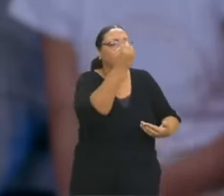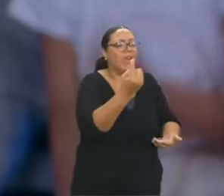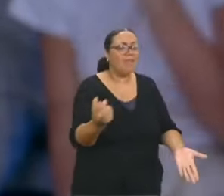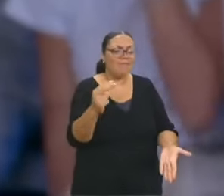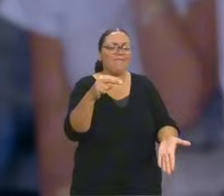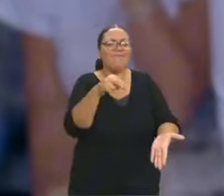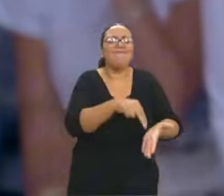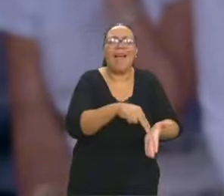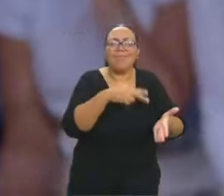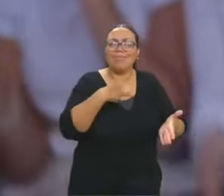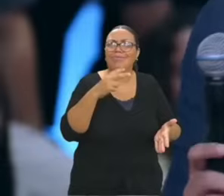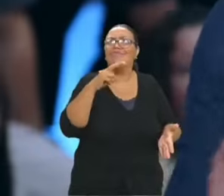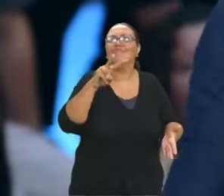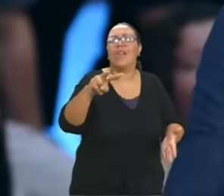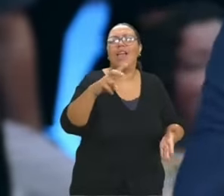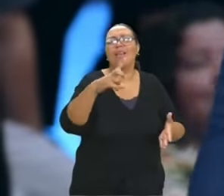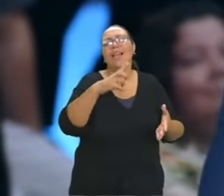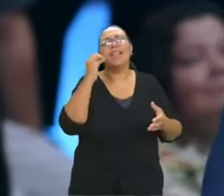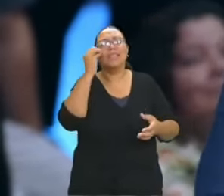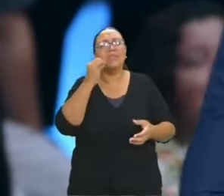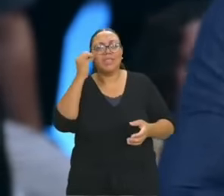a face." Foi isso.